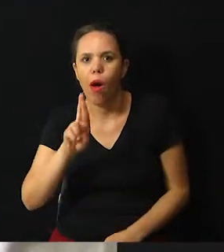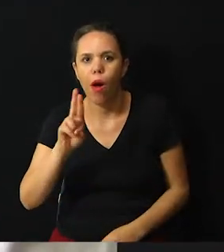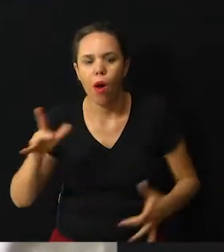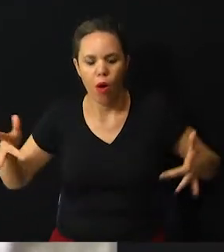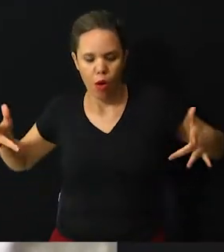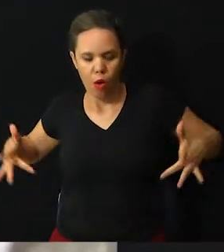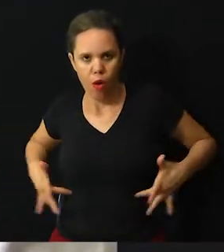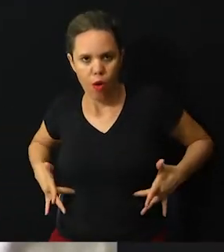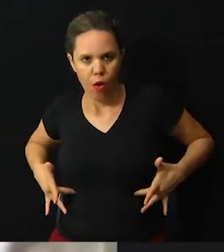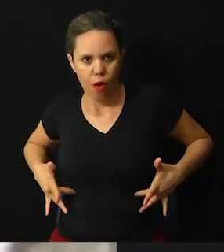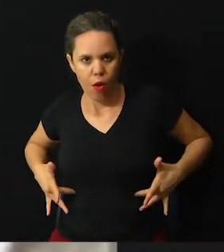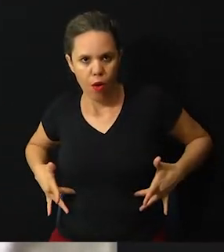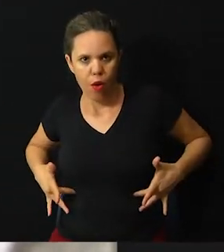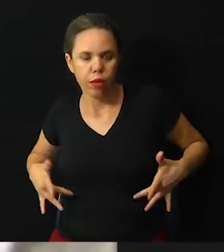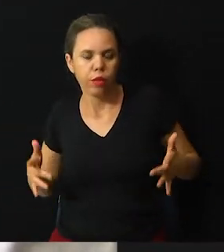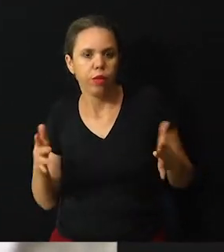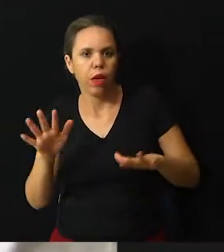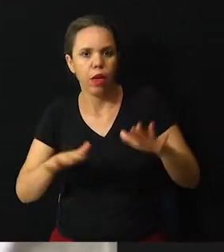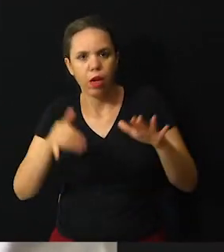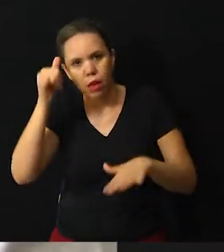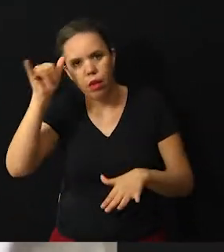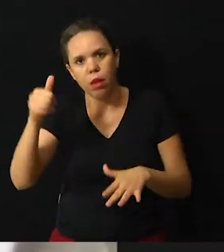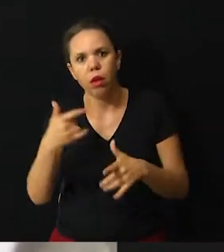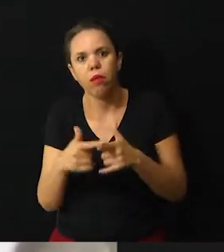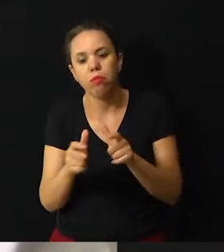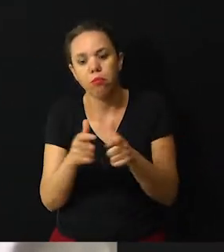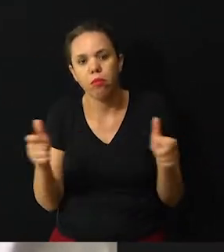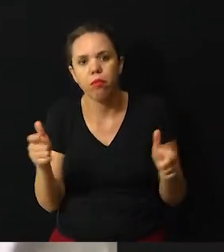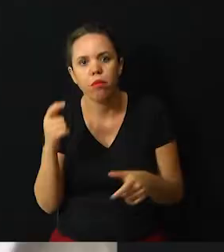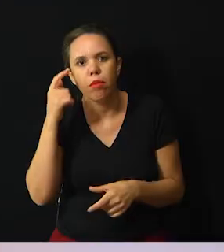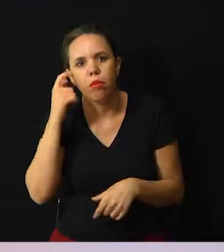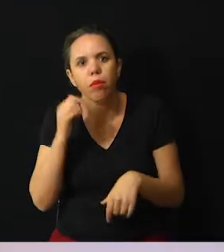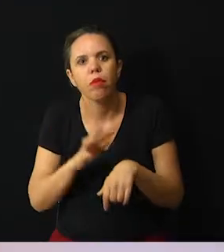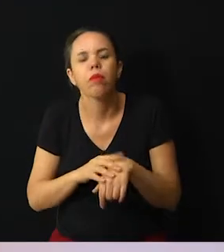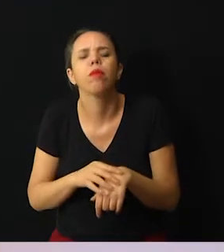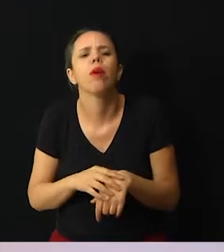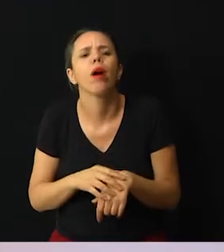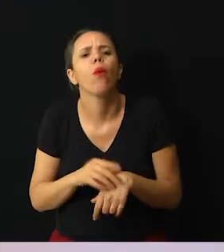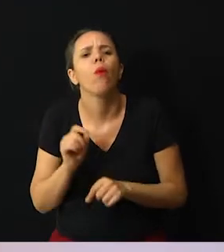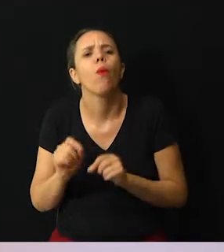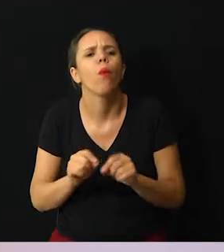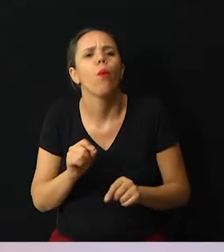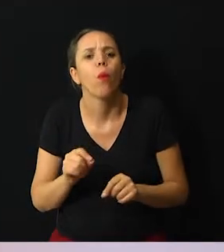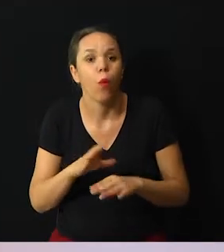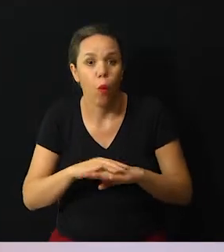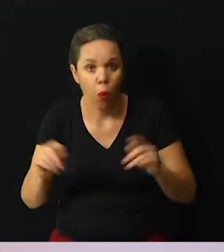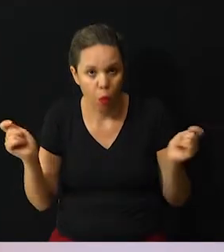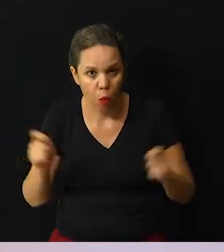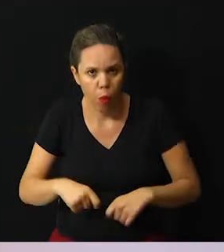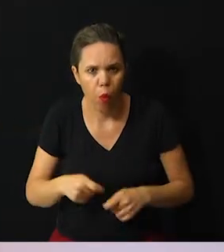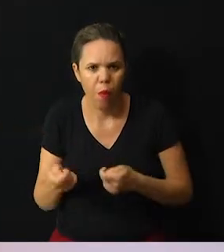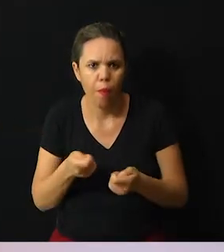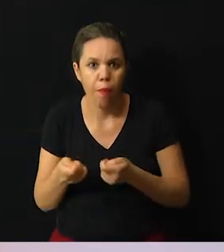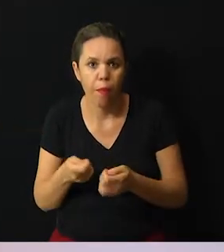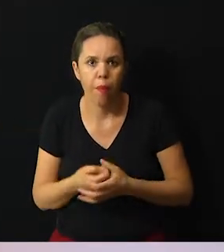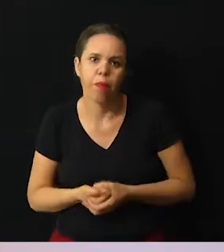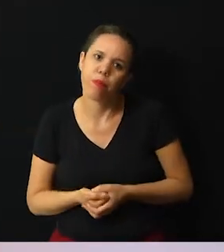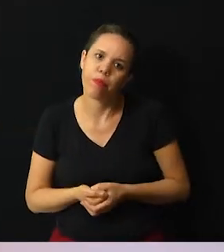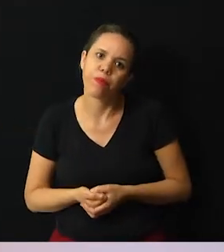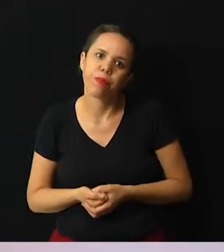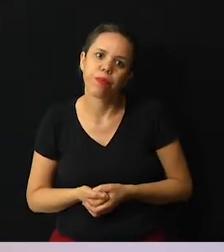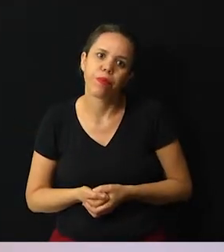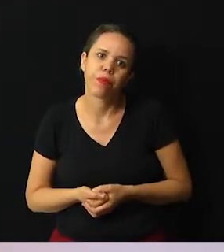tem os imunossupressores, que melhora também, evita a progressão do lúpus. Doutor, o lúpus ela é uma doença que tem cura ou ela é